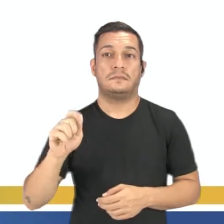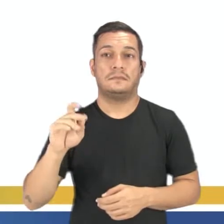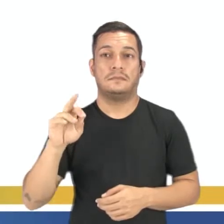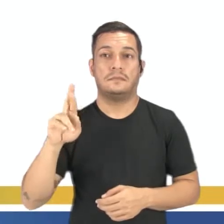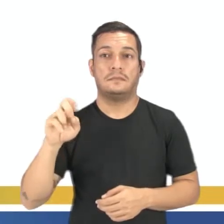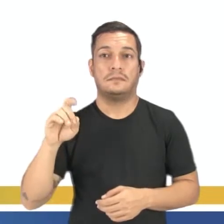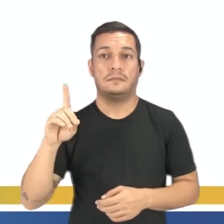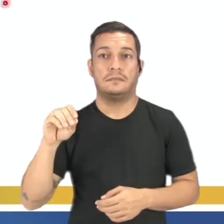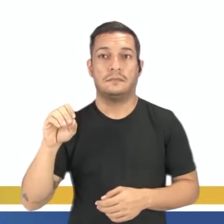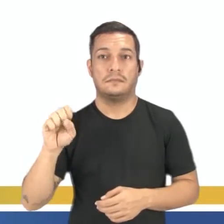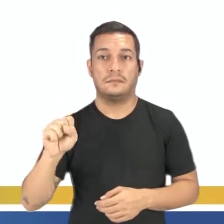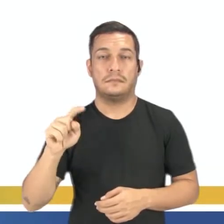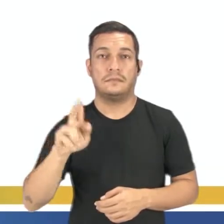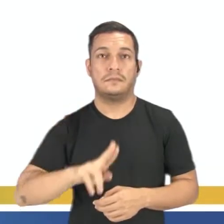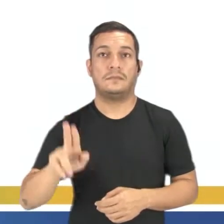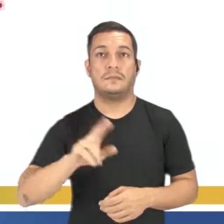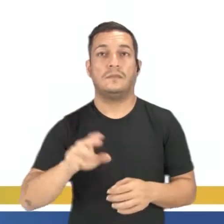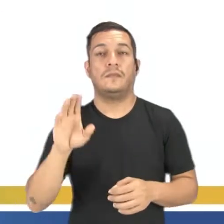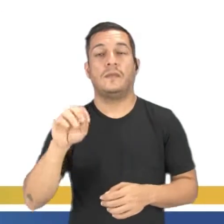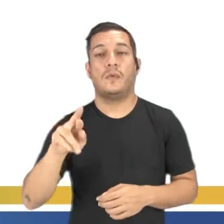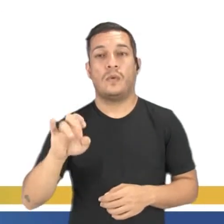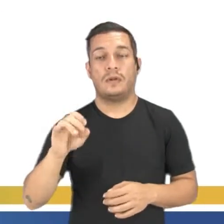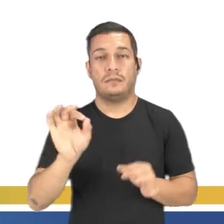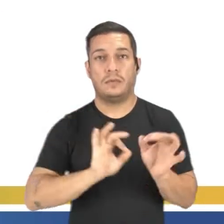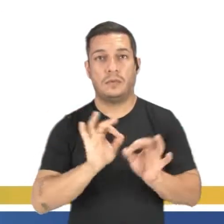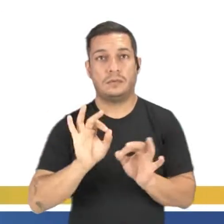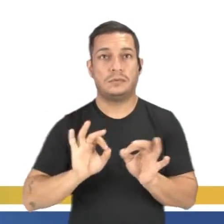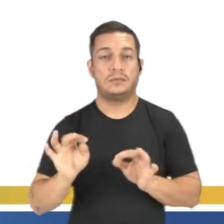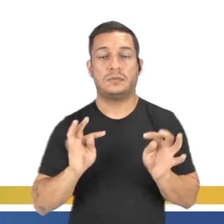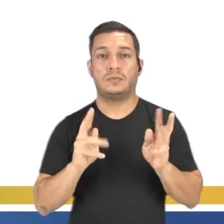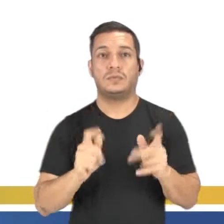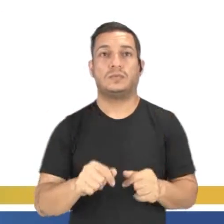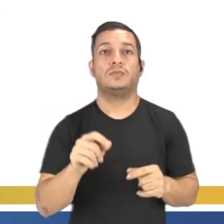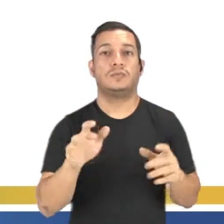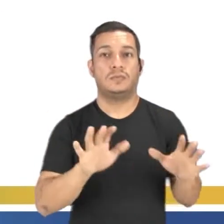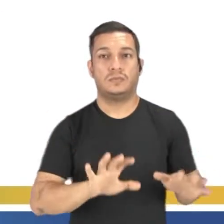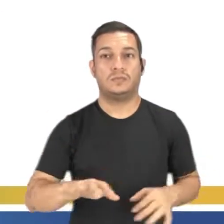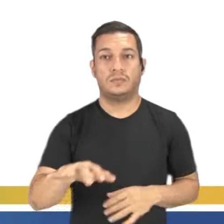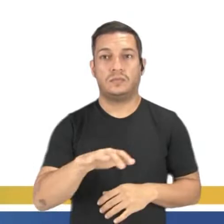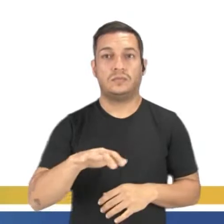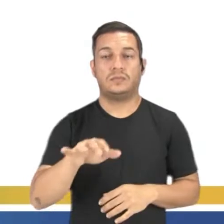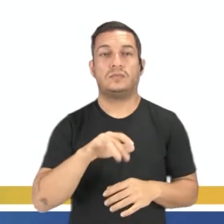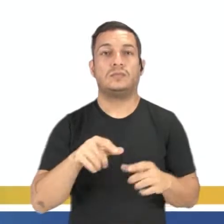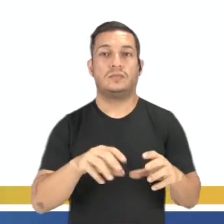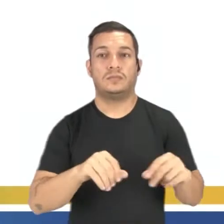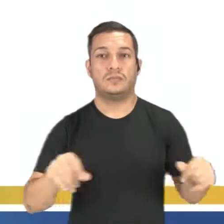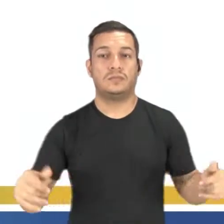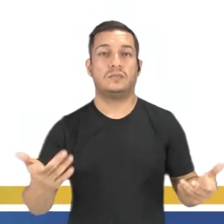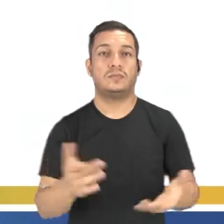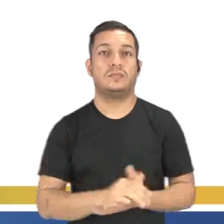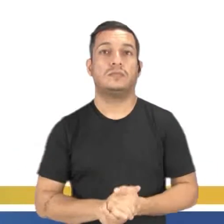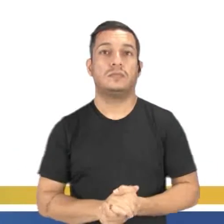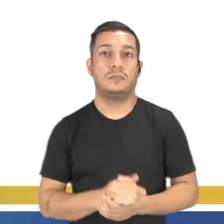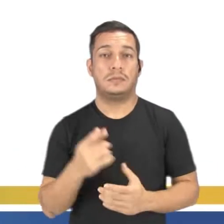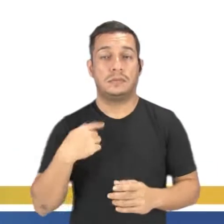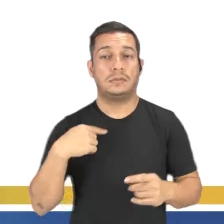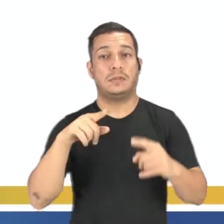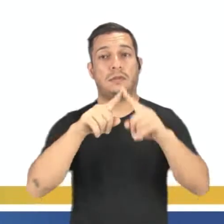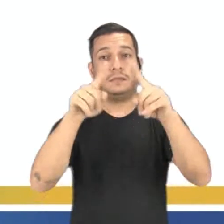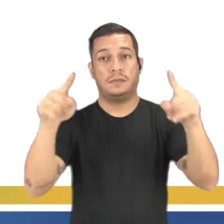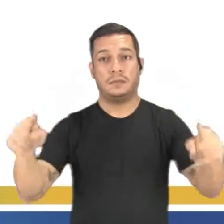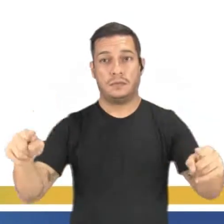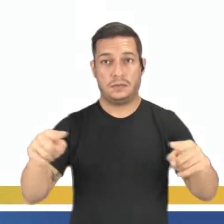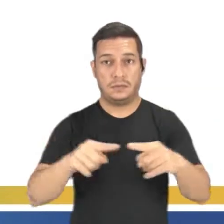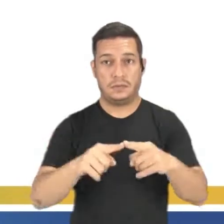utilizar de concreto para poder concretar todo essa área, esse terreno aí. Bem, se o meu triângulo